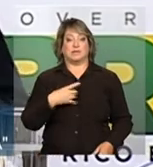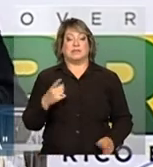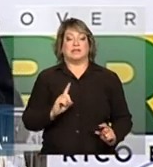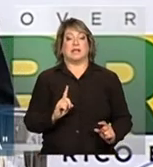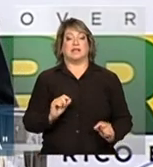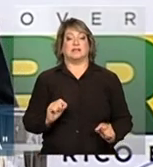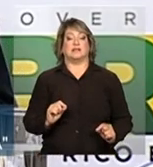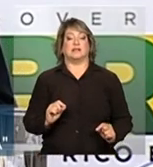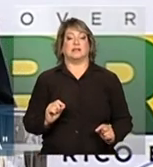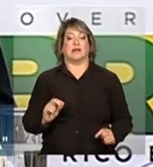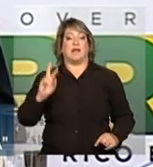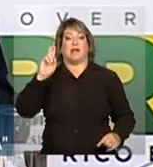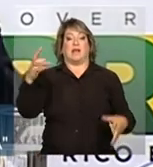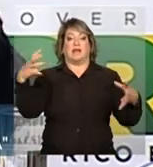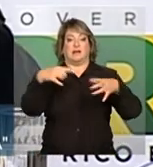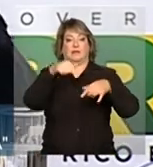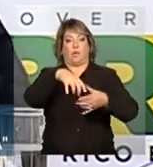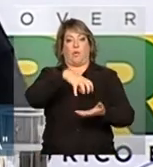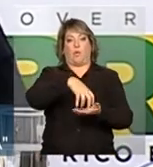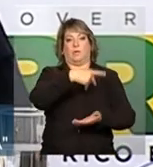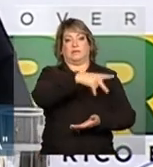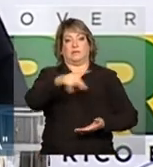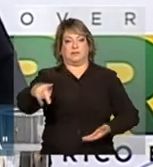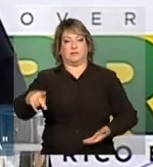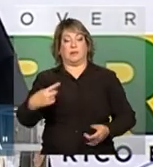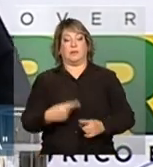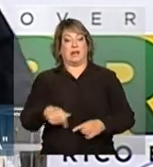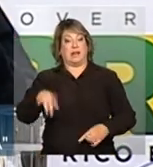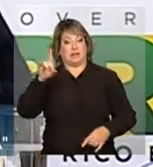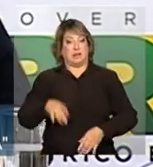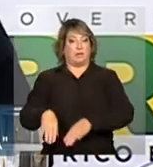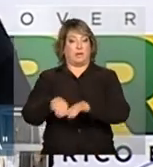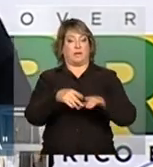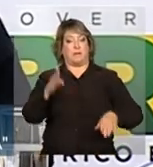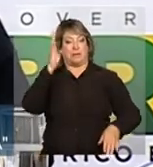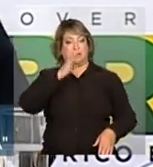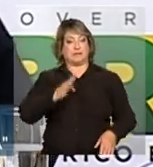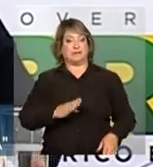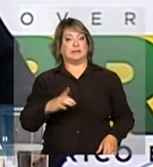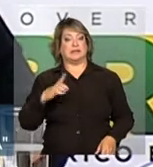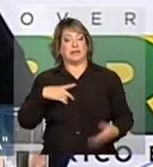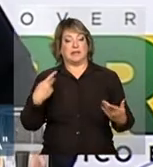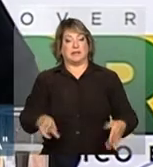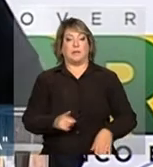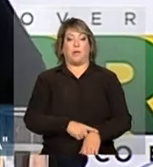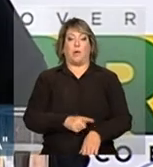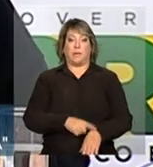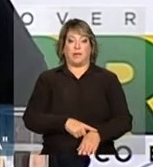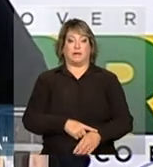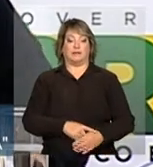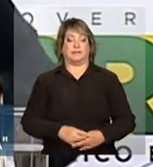representação que a democracia brasileira, no momento, tem ou como tem. Então,